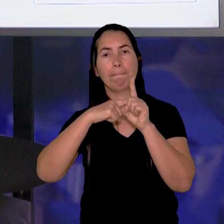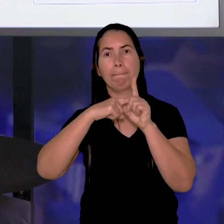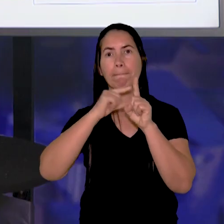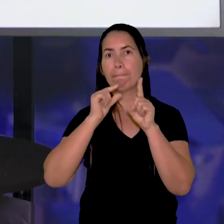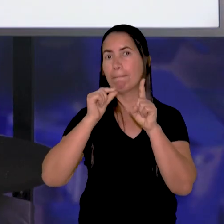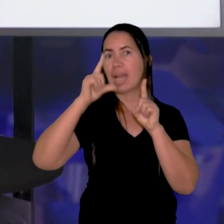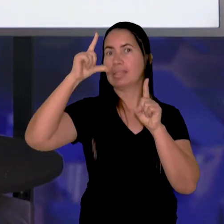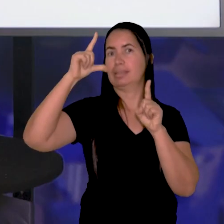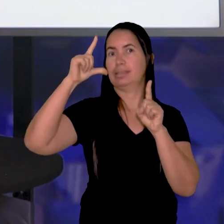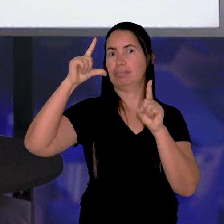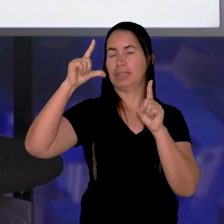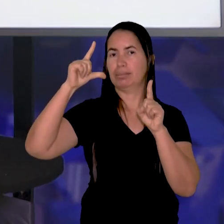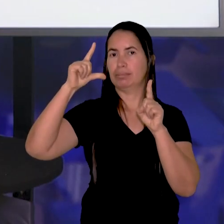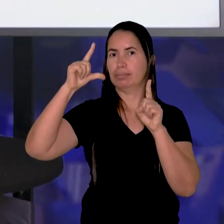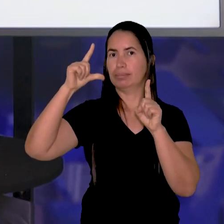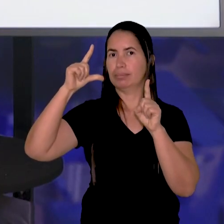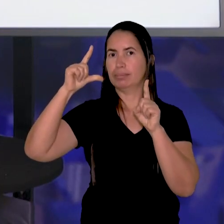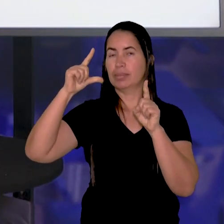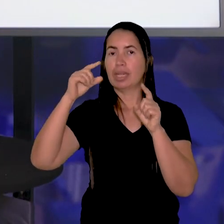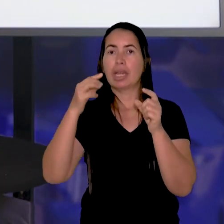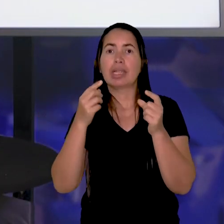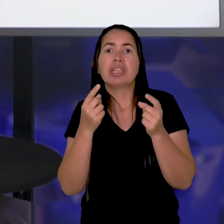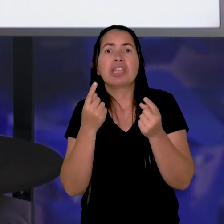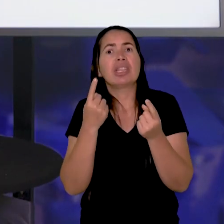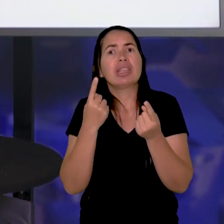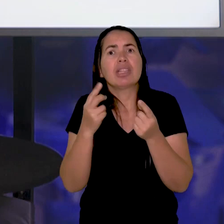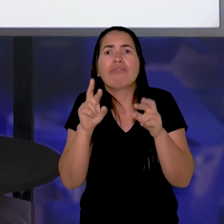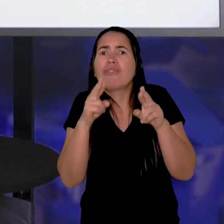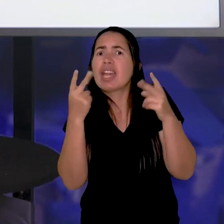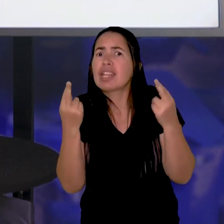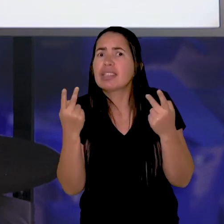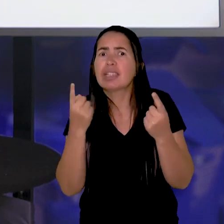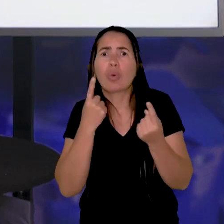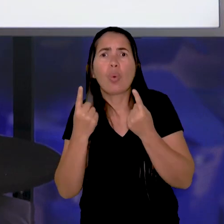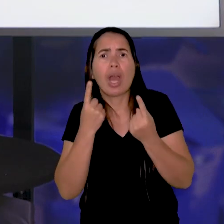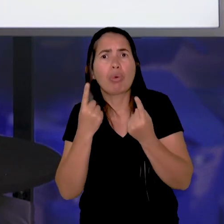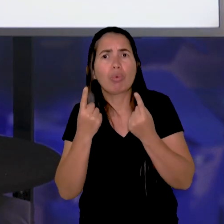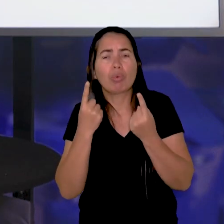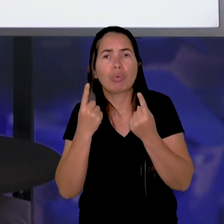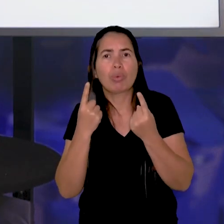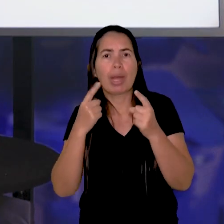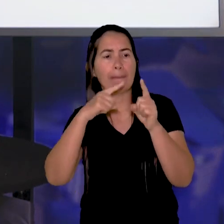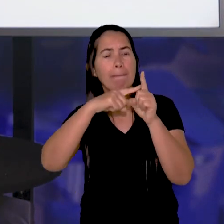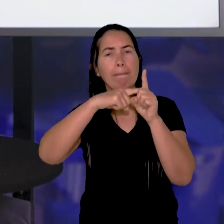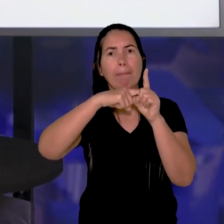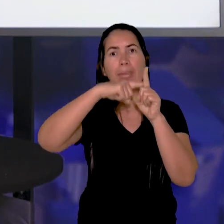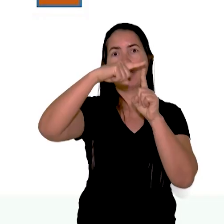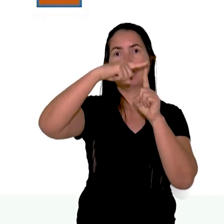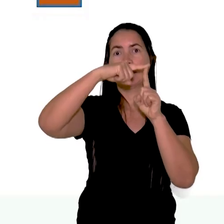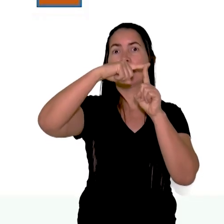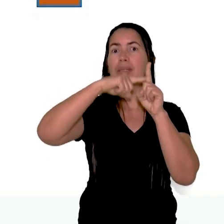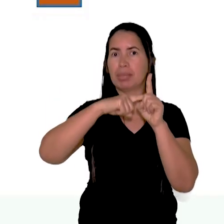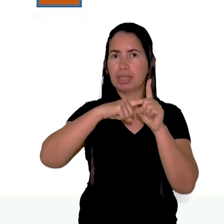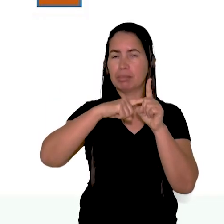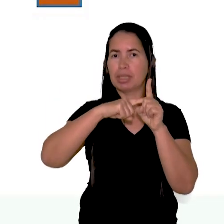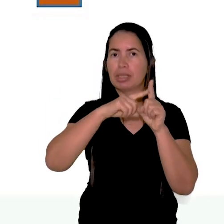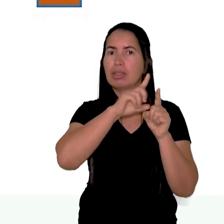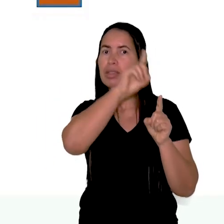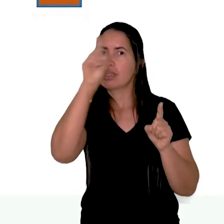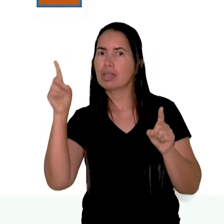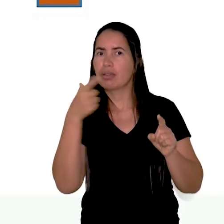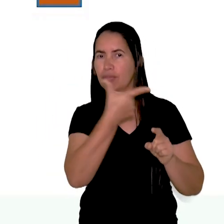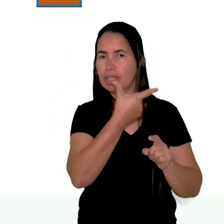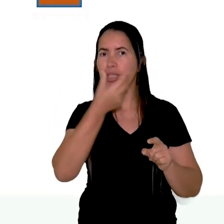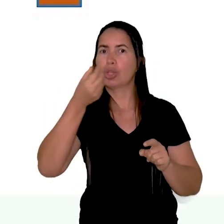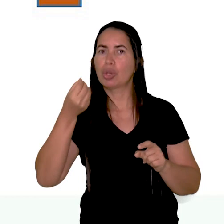máxima. E qual a diferença entre a temperatura máxima e a temperatura mínima neste dia 29